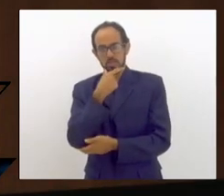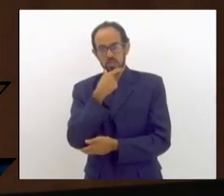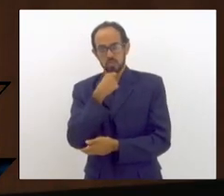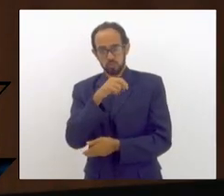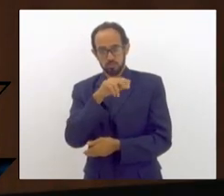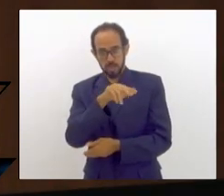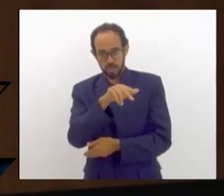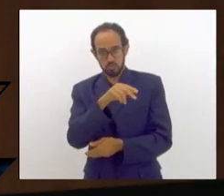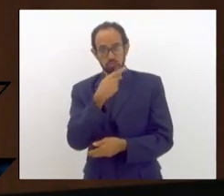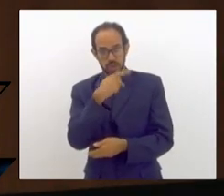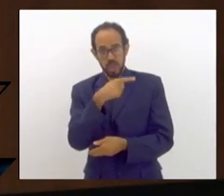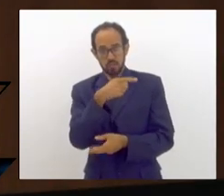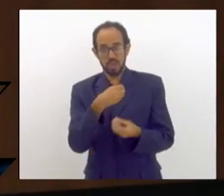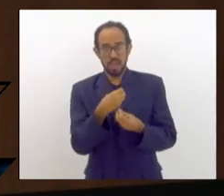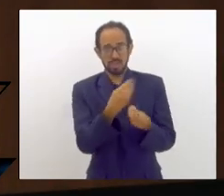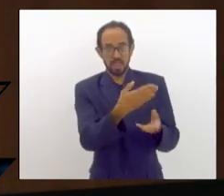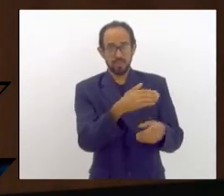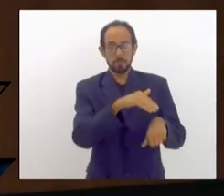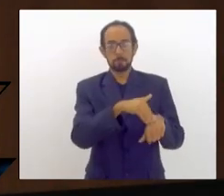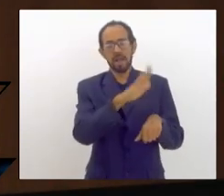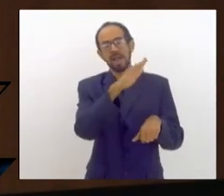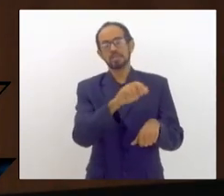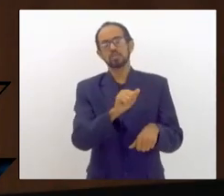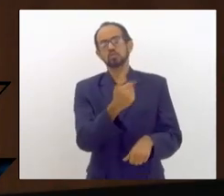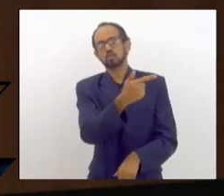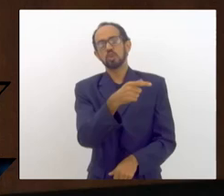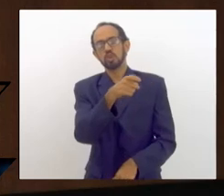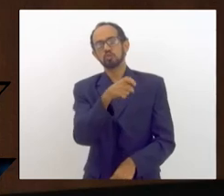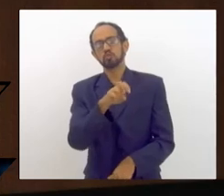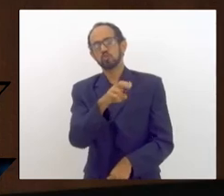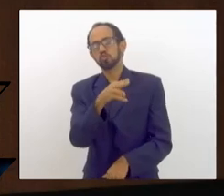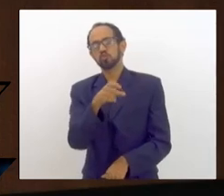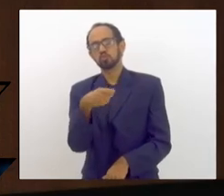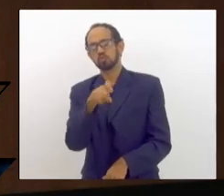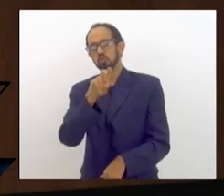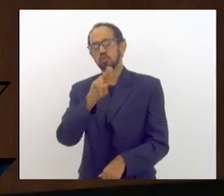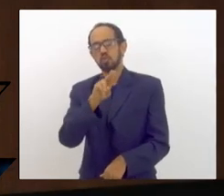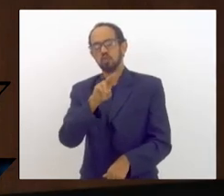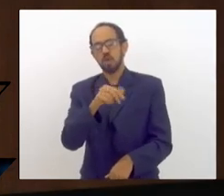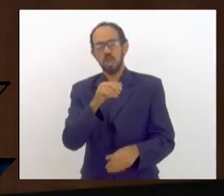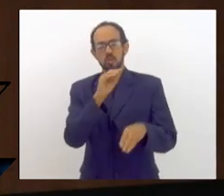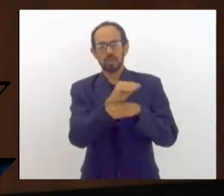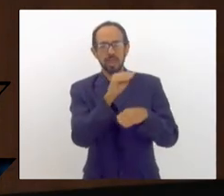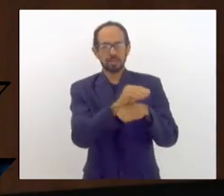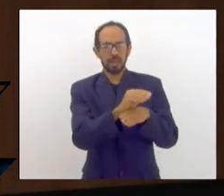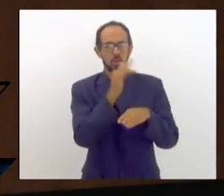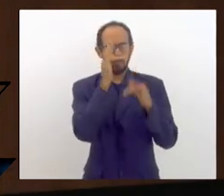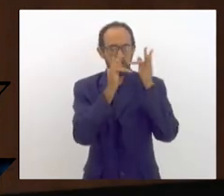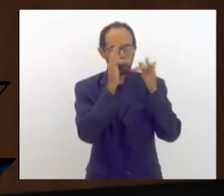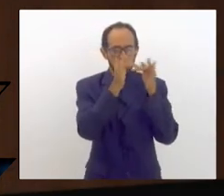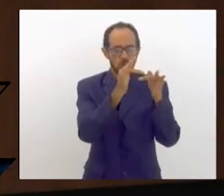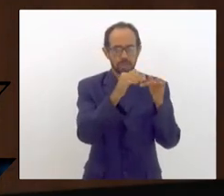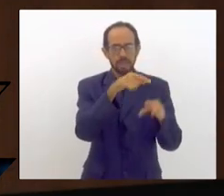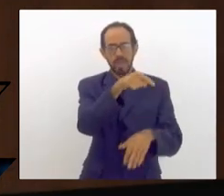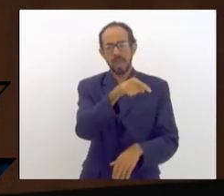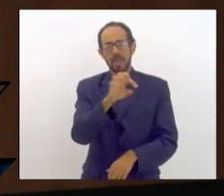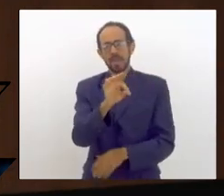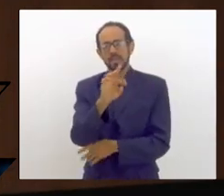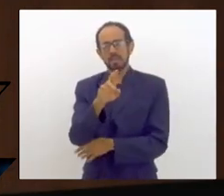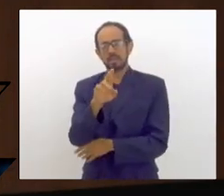do que o chuchu. Dei todo amor, tratei como flor. Mas no fim, ela era uma trepadeira.